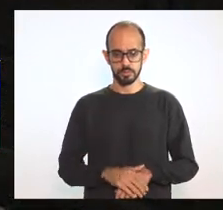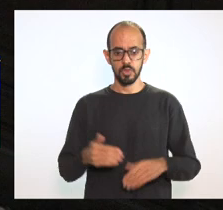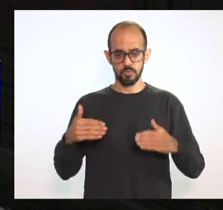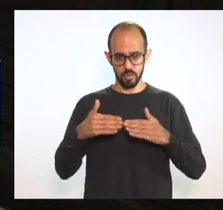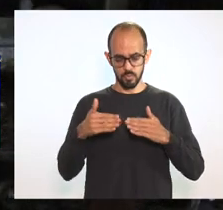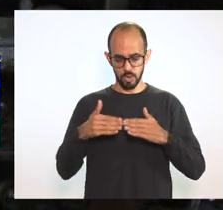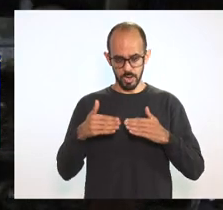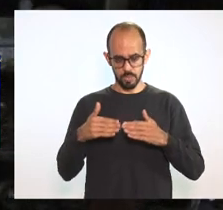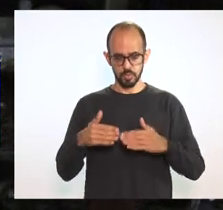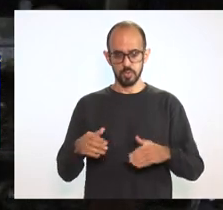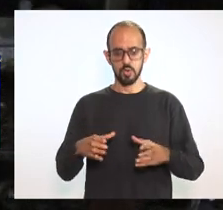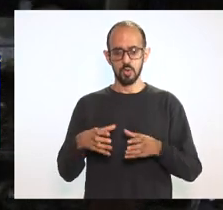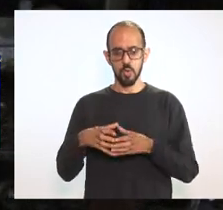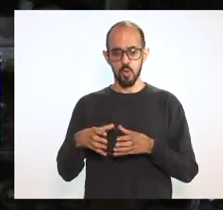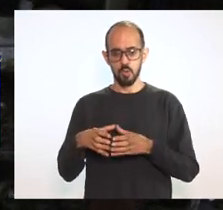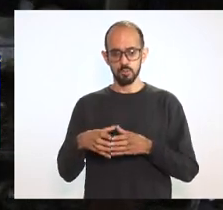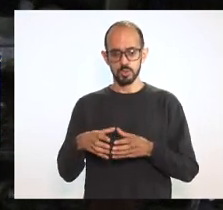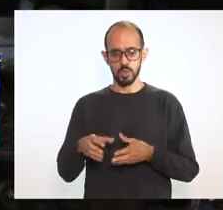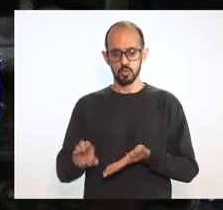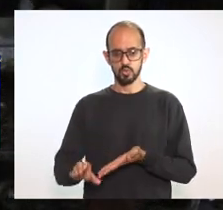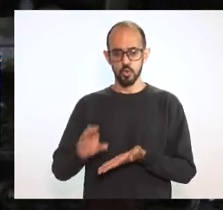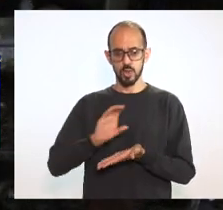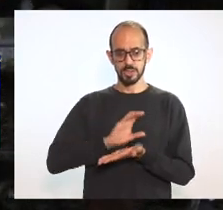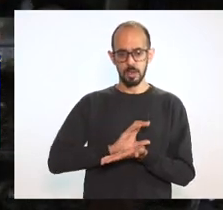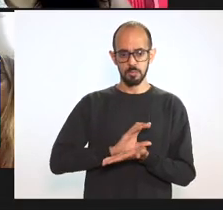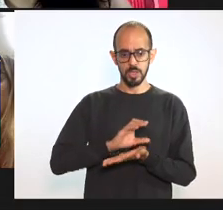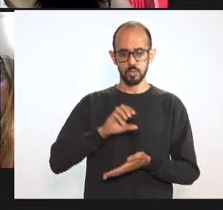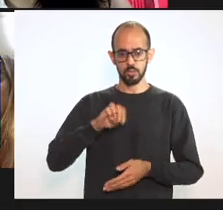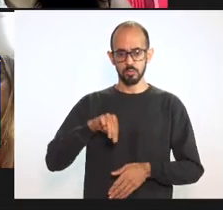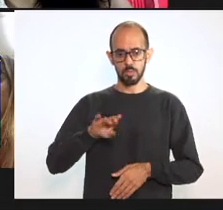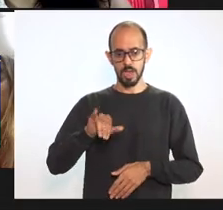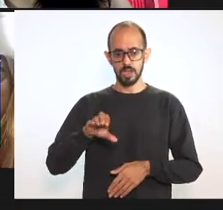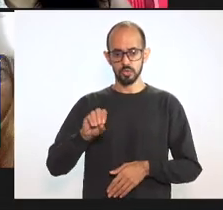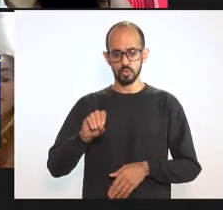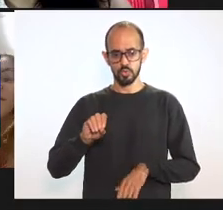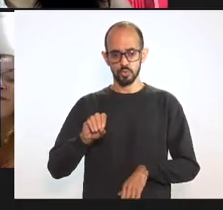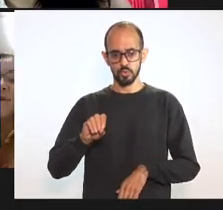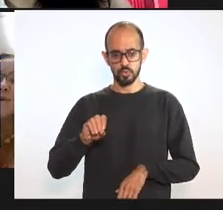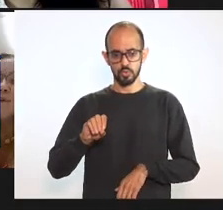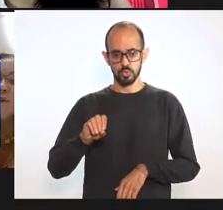Favorável, senhor presidente. Pela Comissão de Orçamento, deputado Márcio Canella.